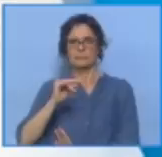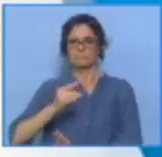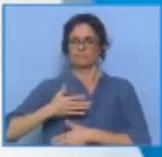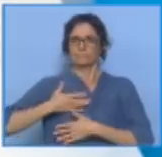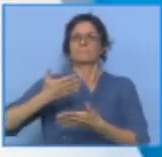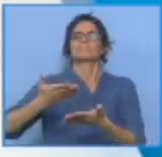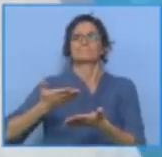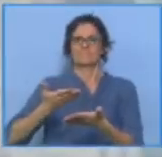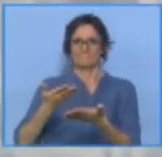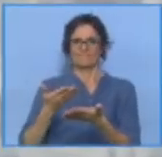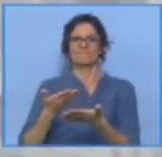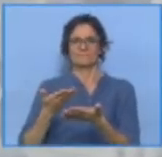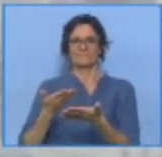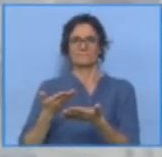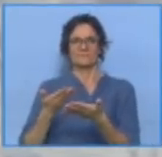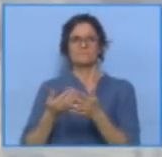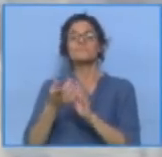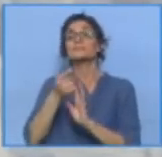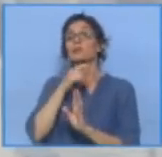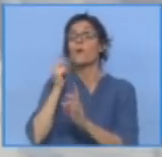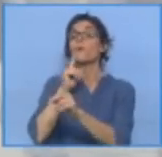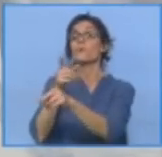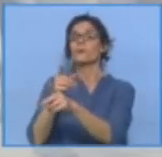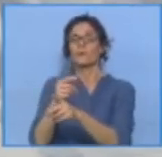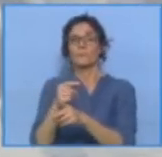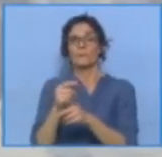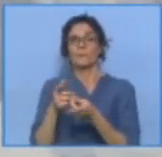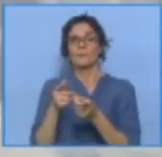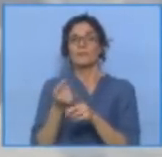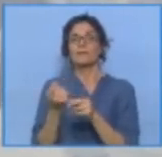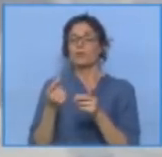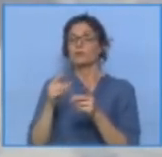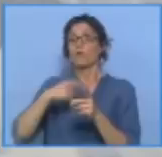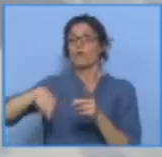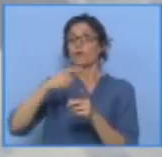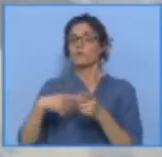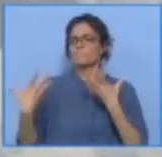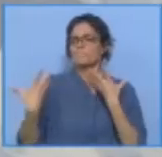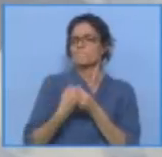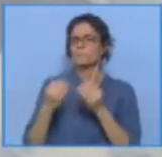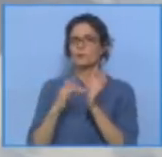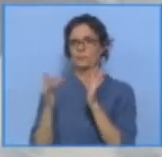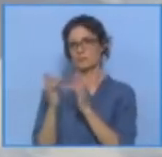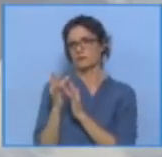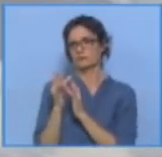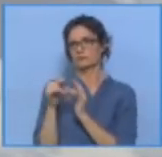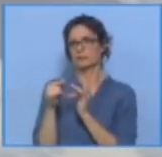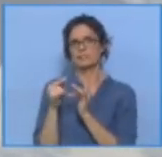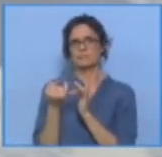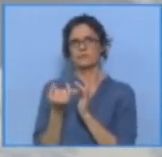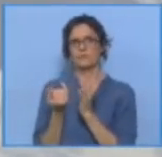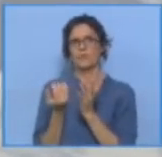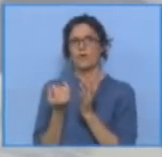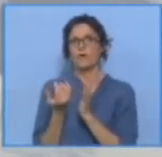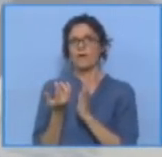Marcelino, comece já por si, para realmente sermos um com Cristo. Lá está, aqui um processo de identificação e